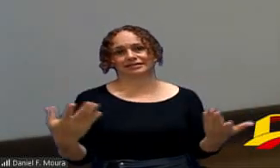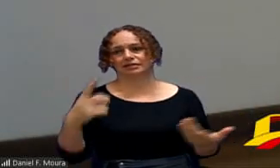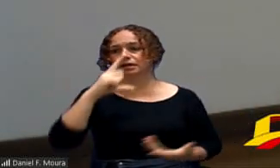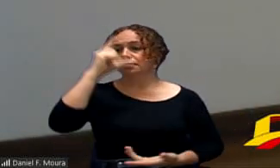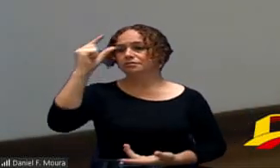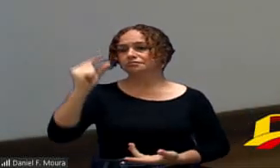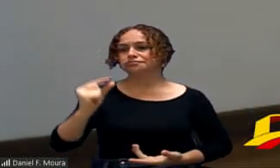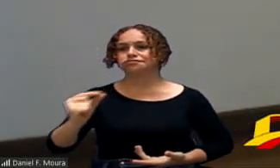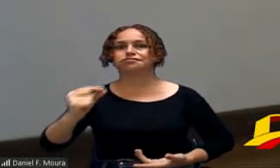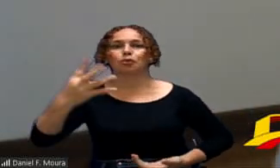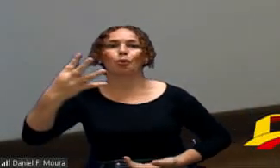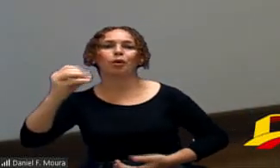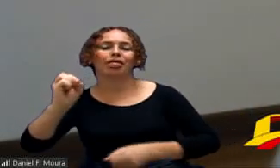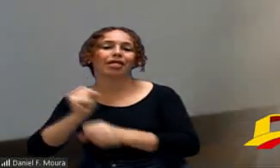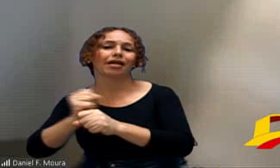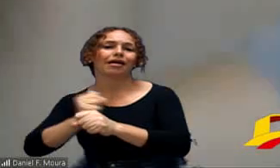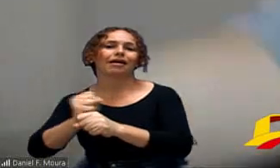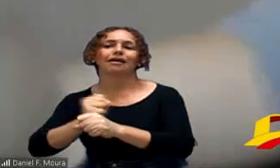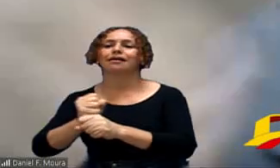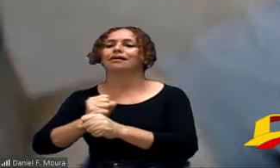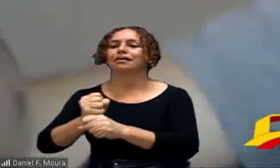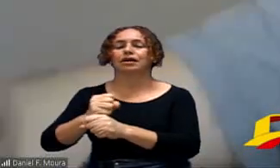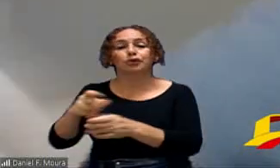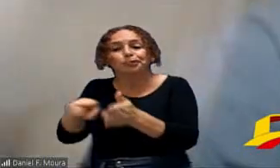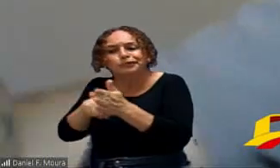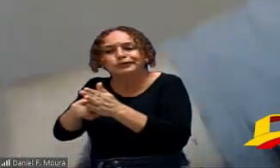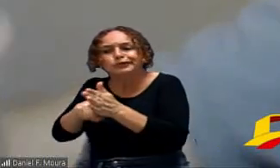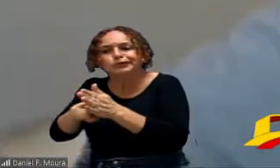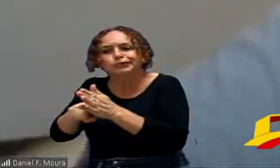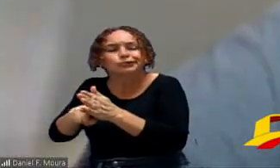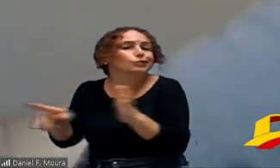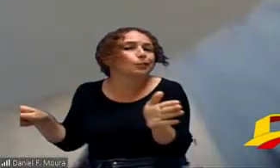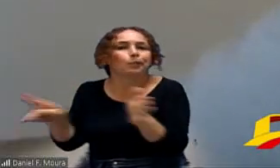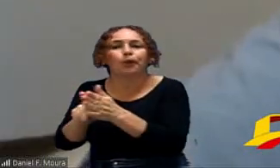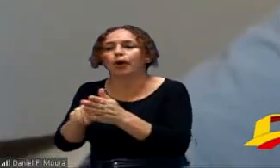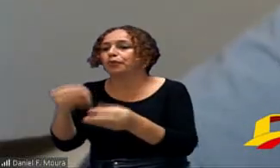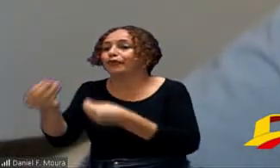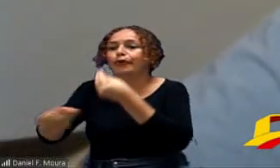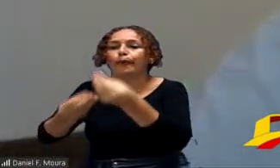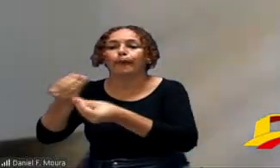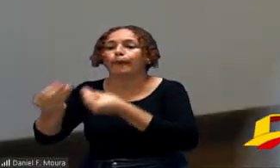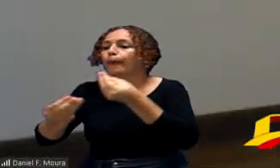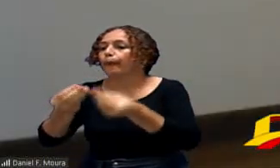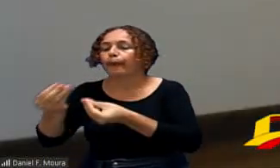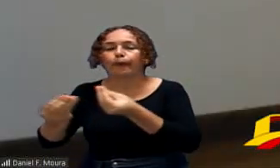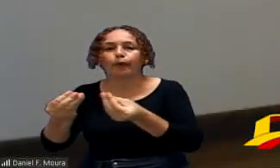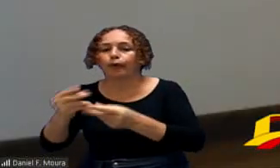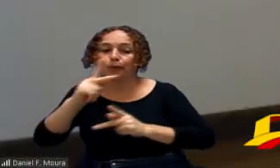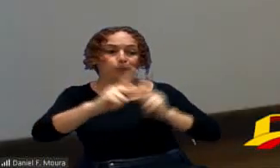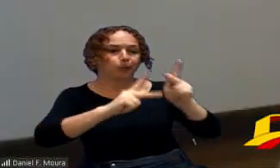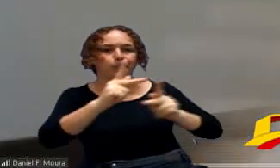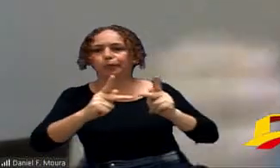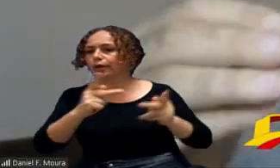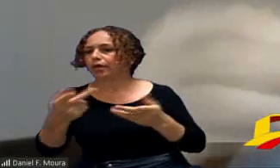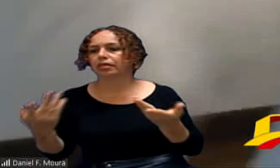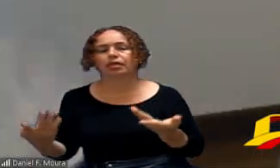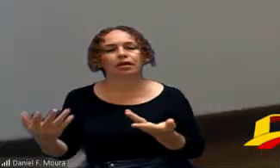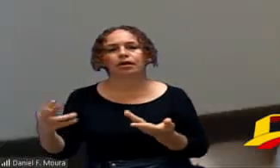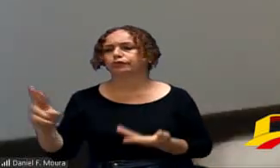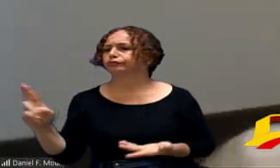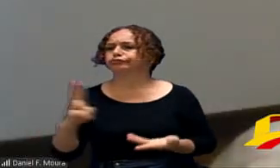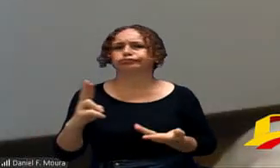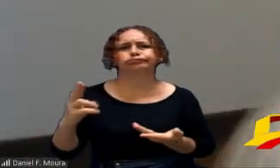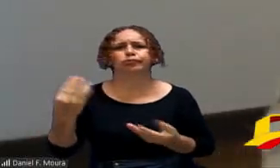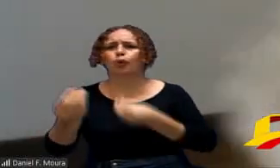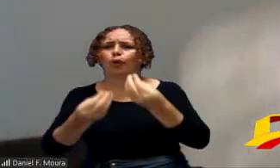recife melhor. Não teve. Teve 40 anos para fazer um estudo sobre como o Sandro responde à população. Não foi feito. Então, assim, 40 anos